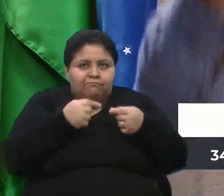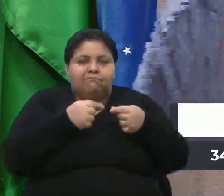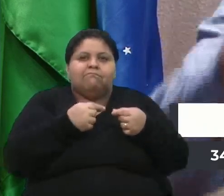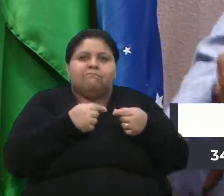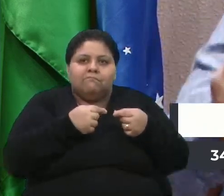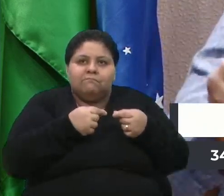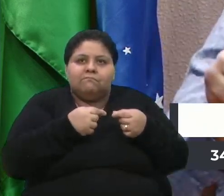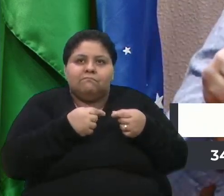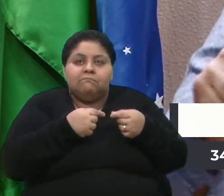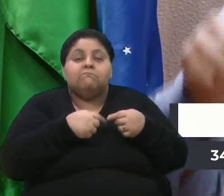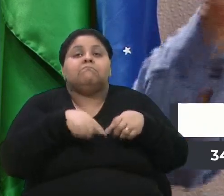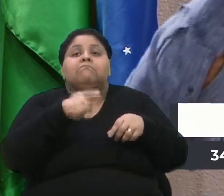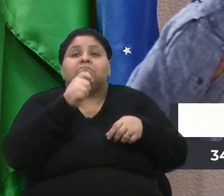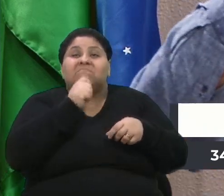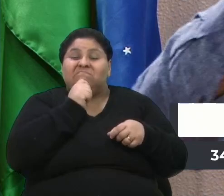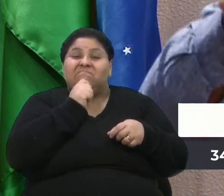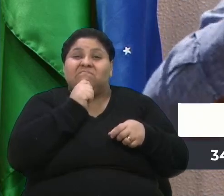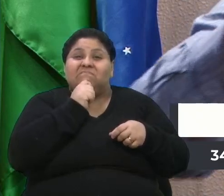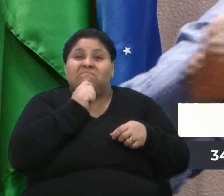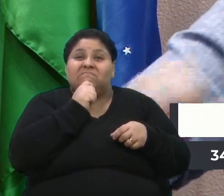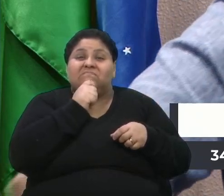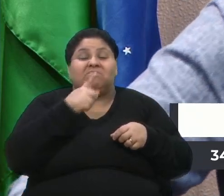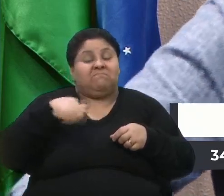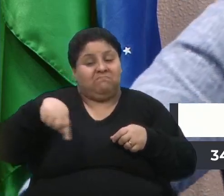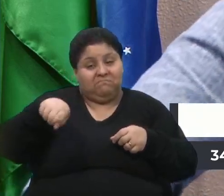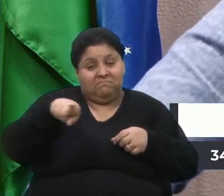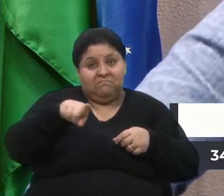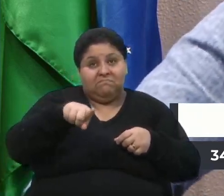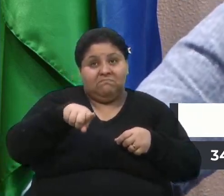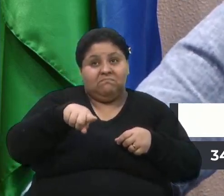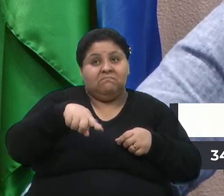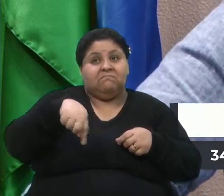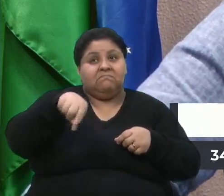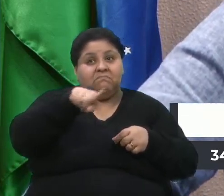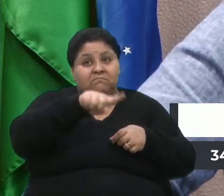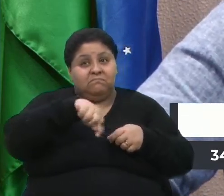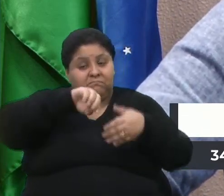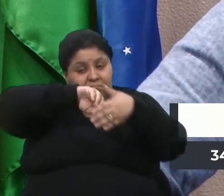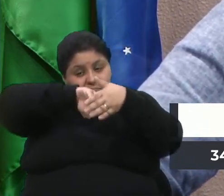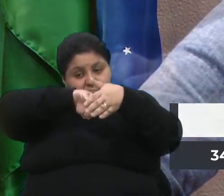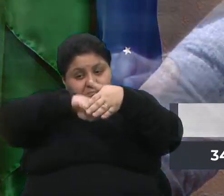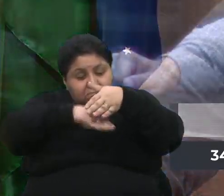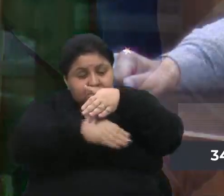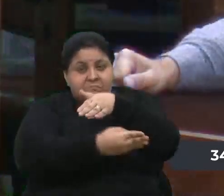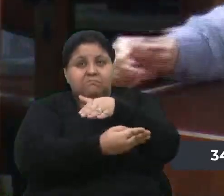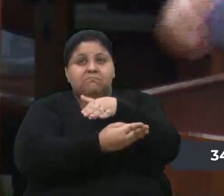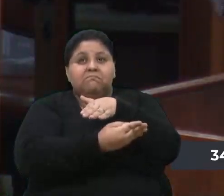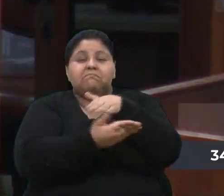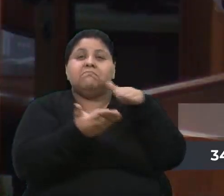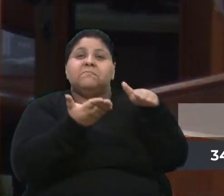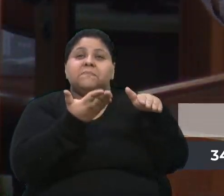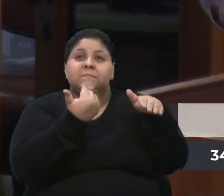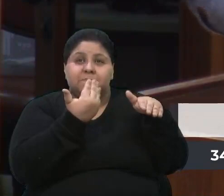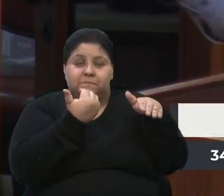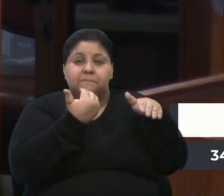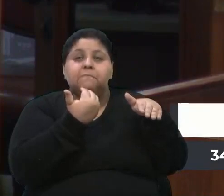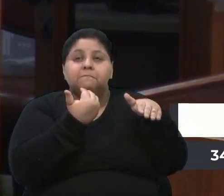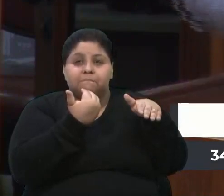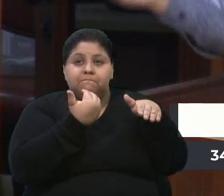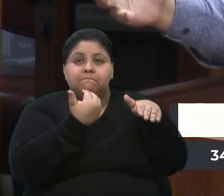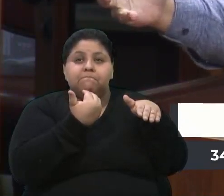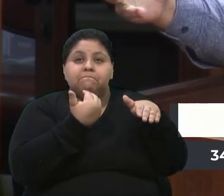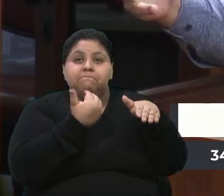e ainda de que no nosso depósito os alimentos que lá deveriam